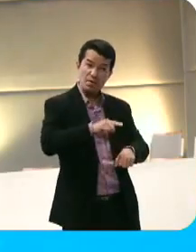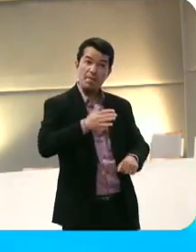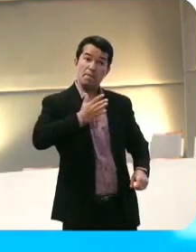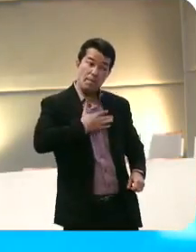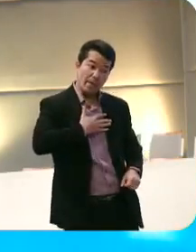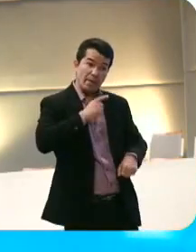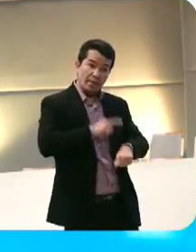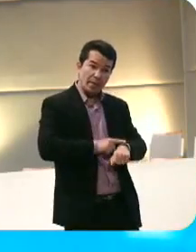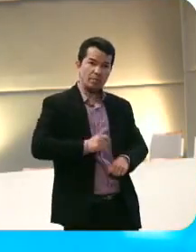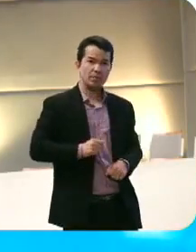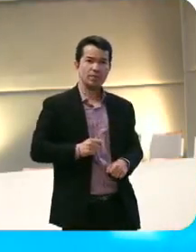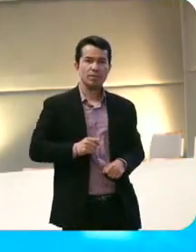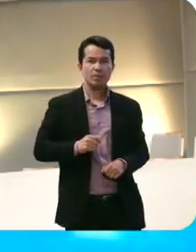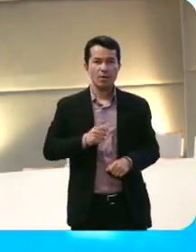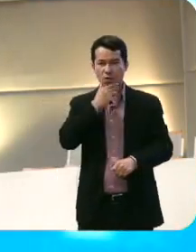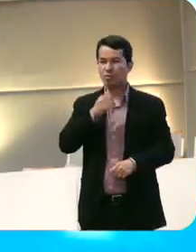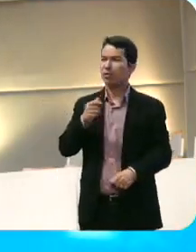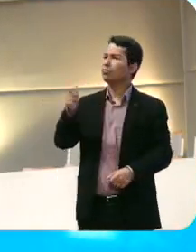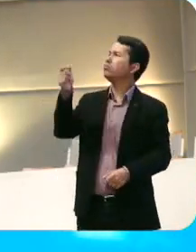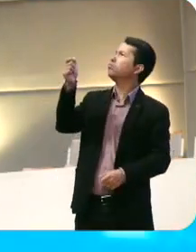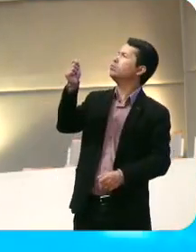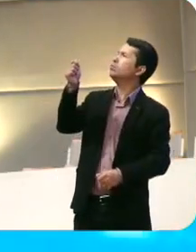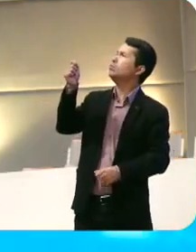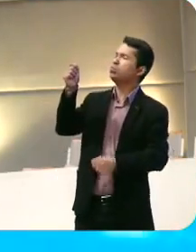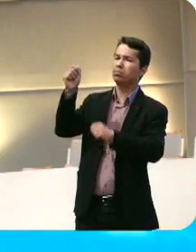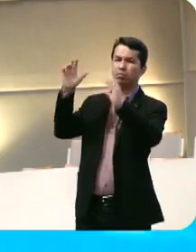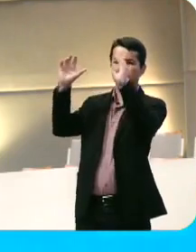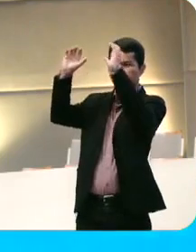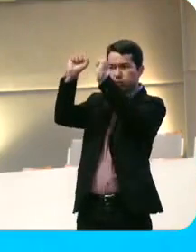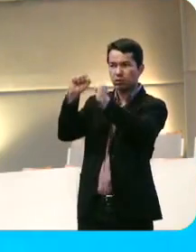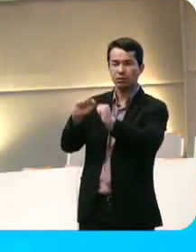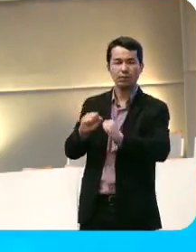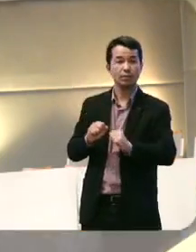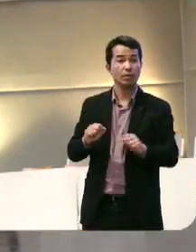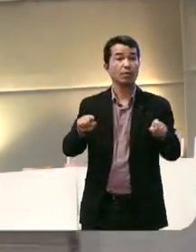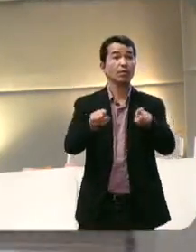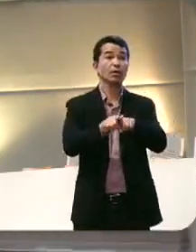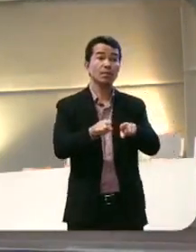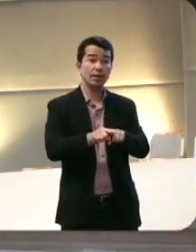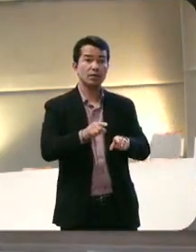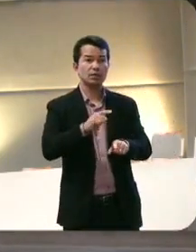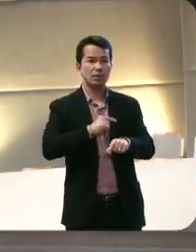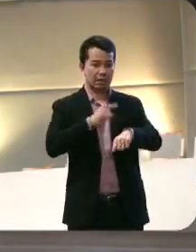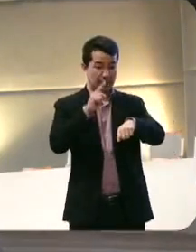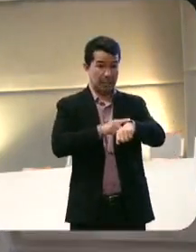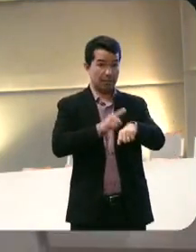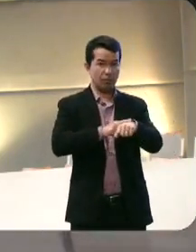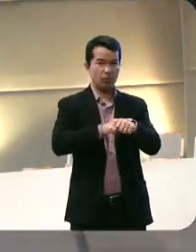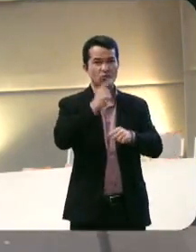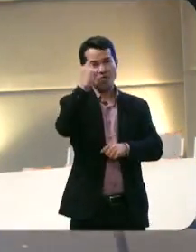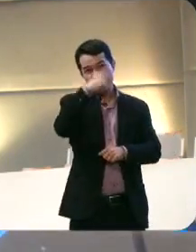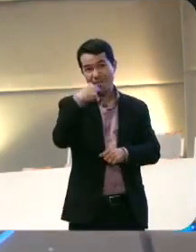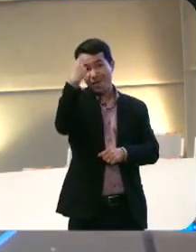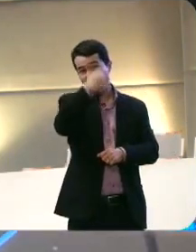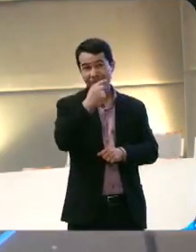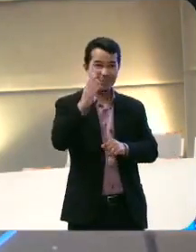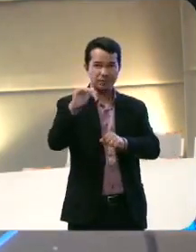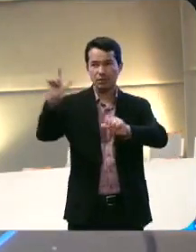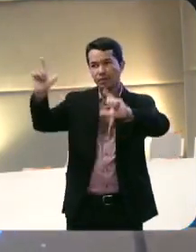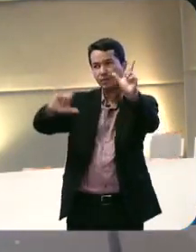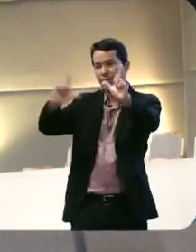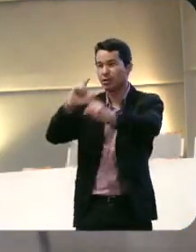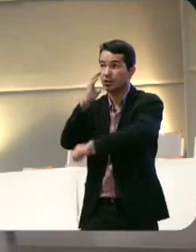ele fala que ele desliga a televisão, que ele manda embora a televisão e começa a usar o tempo que ele gastava na frente